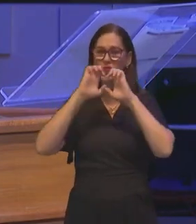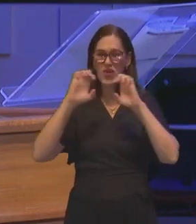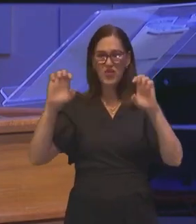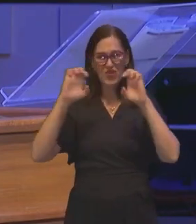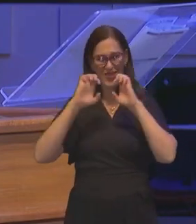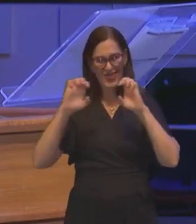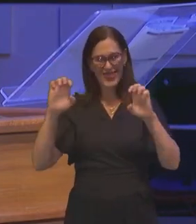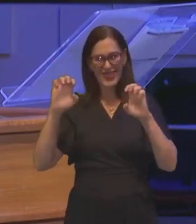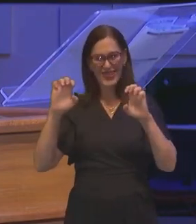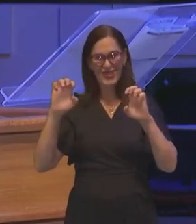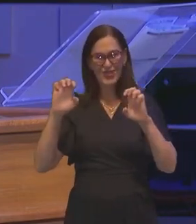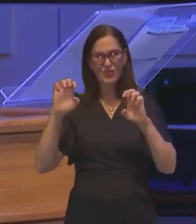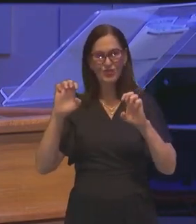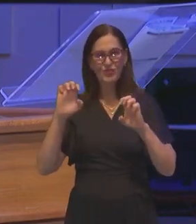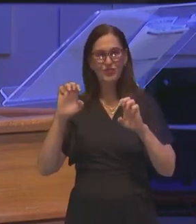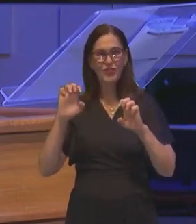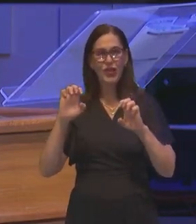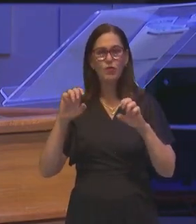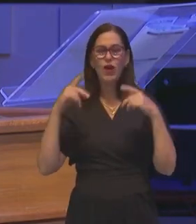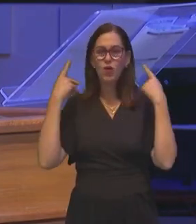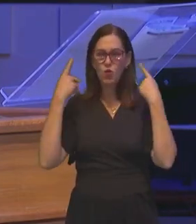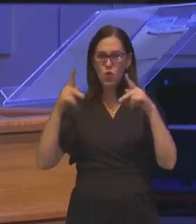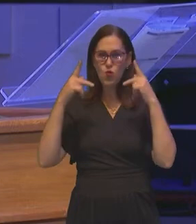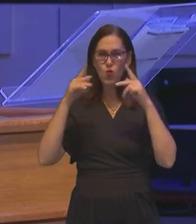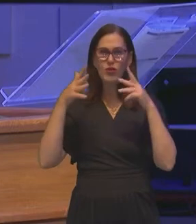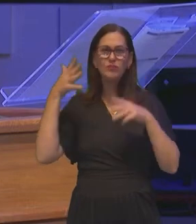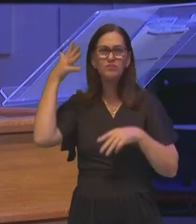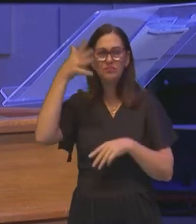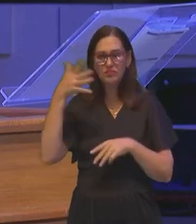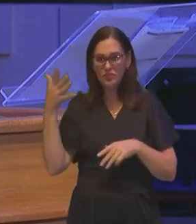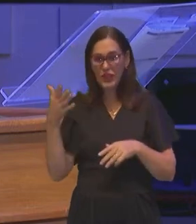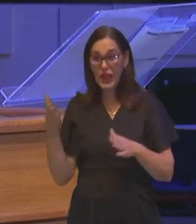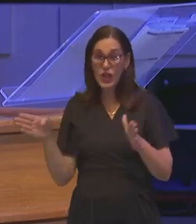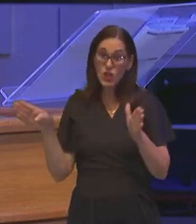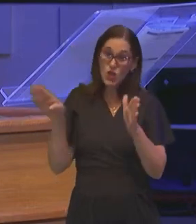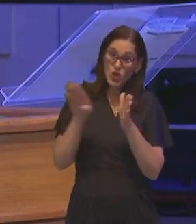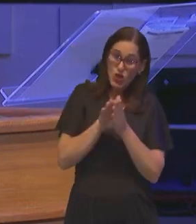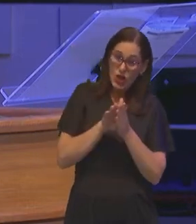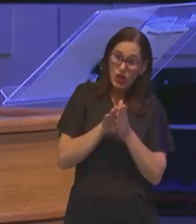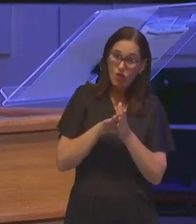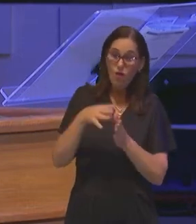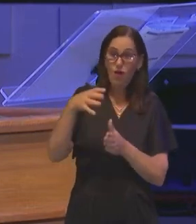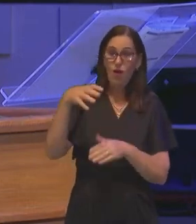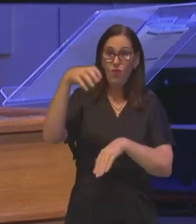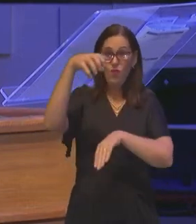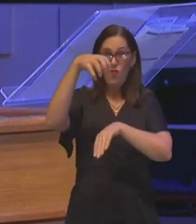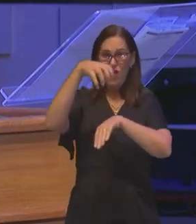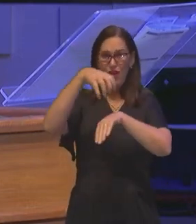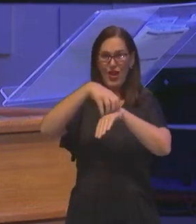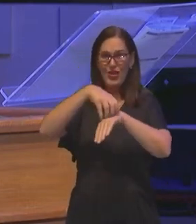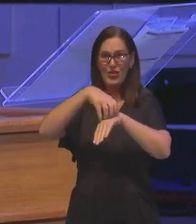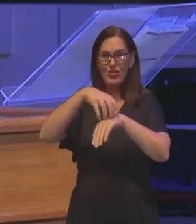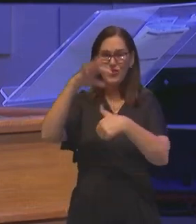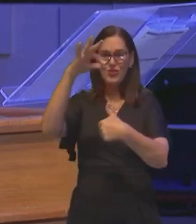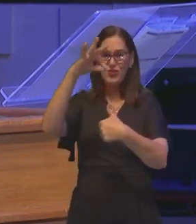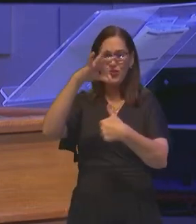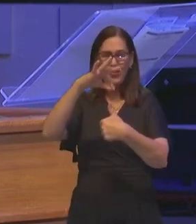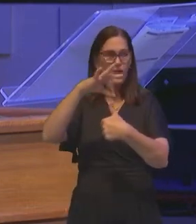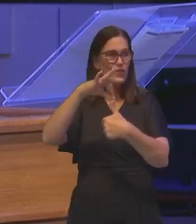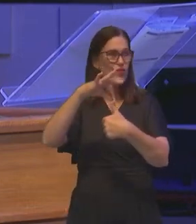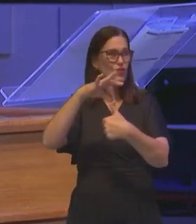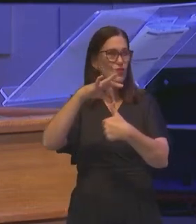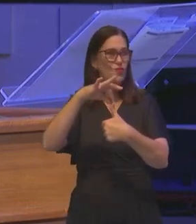Evangelho, para a proclamação da chegada do reino de Cristo, do reino